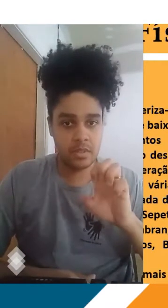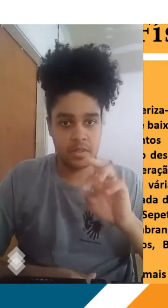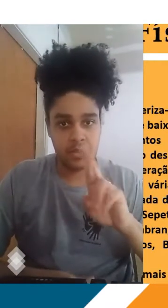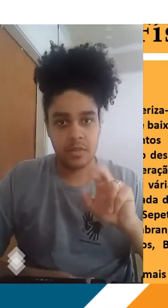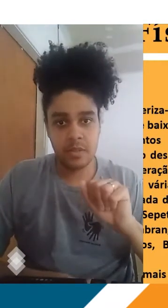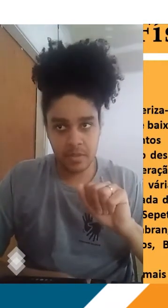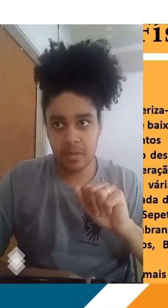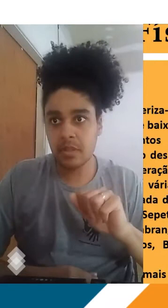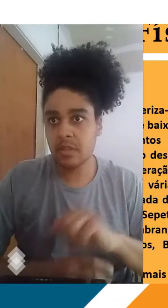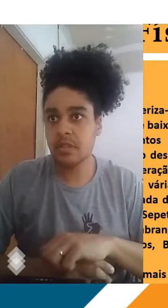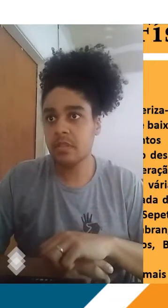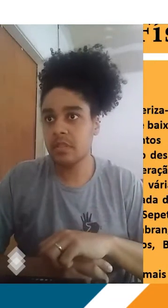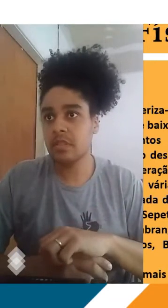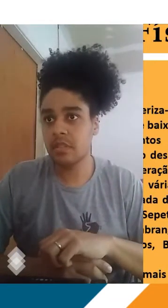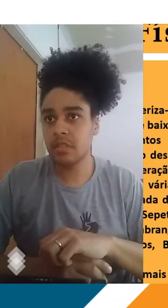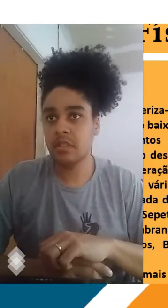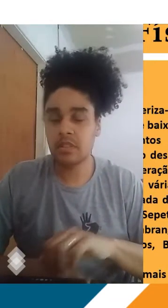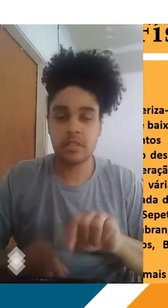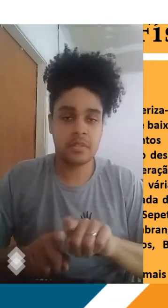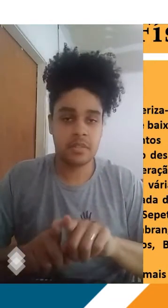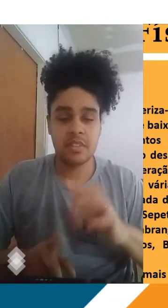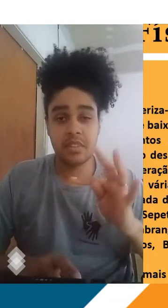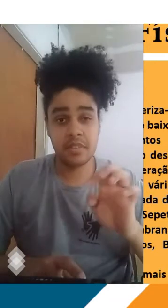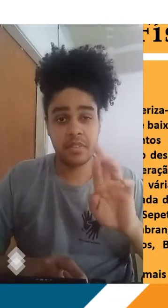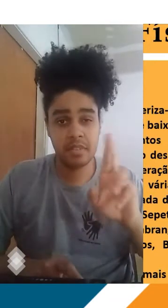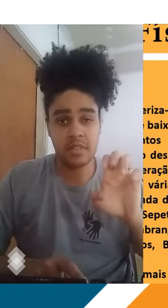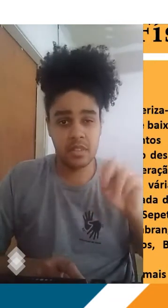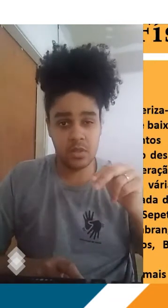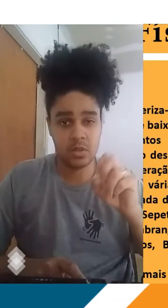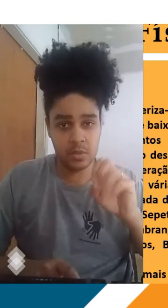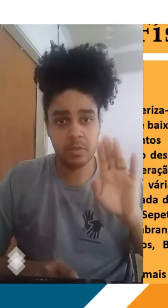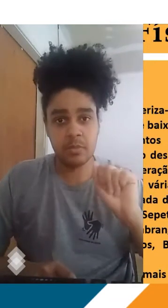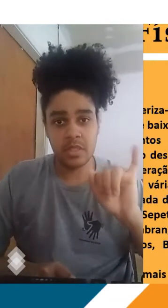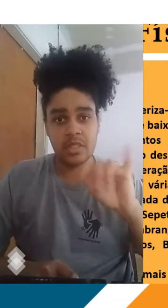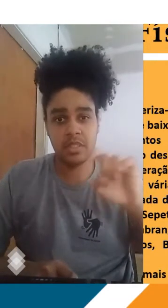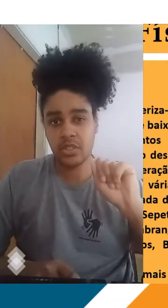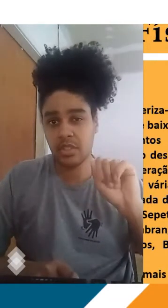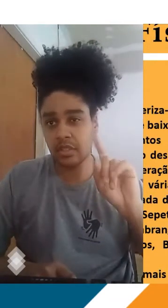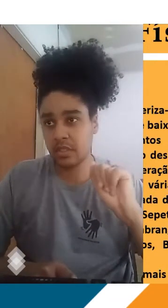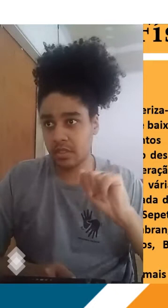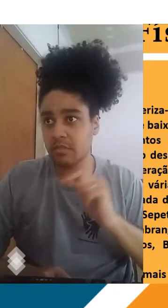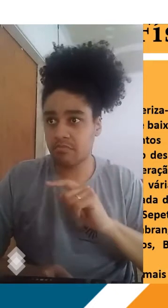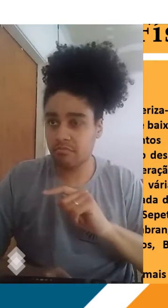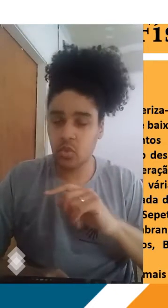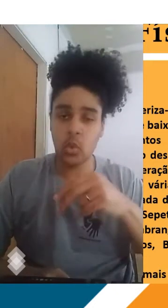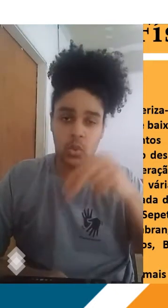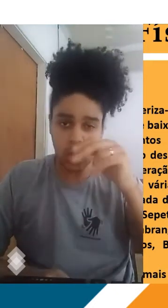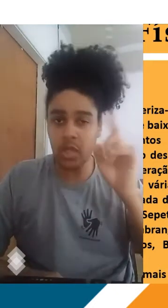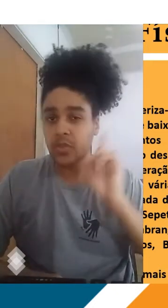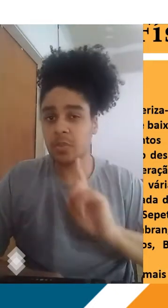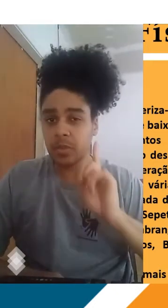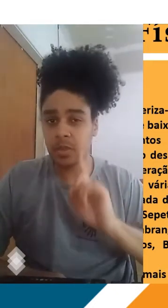as serras, os maciços litorâneos e os terrenos de baixadas, principalmente, por exemplo, no norte fluminense, em Campos